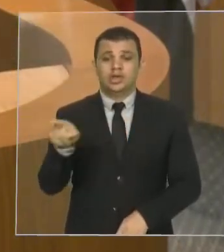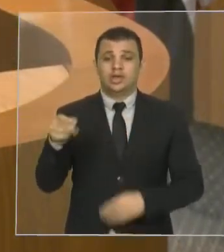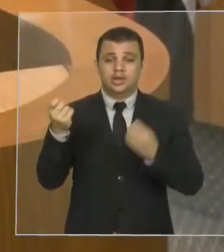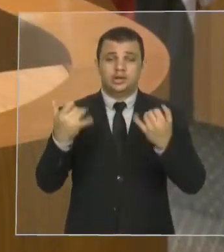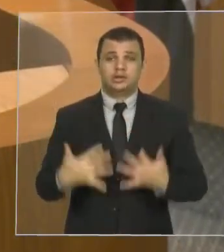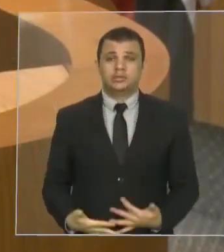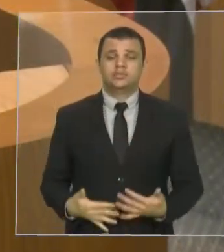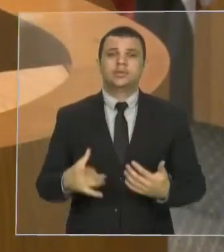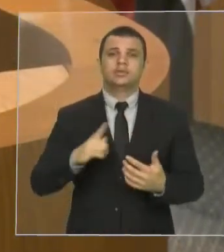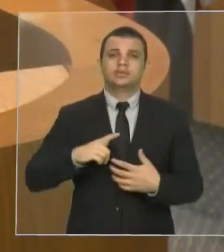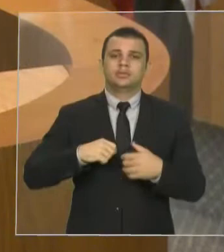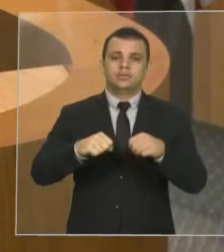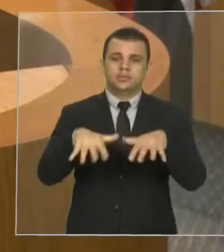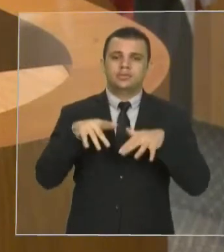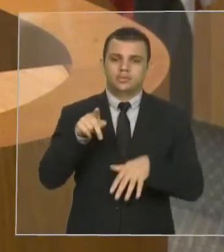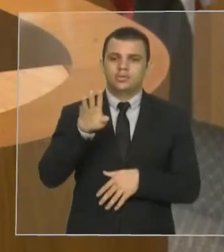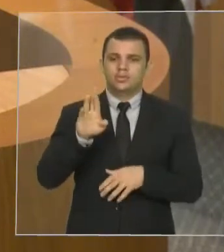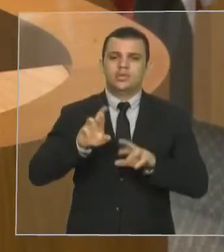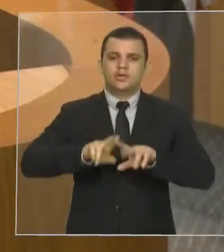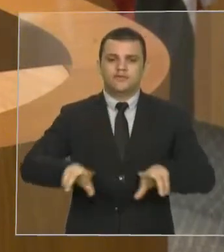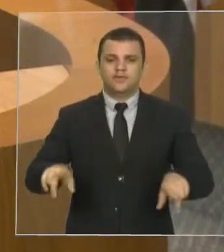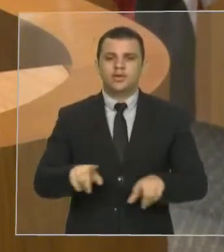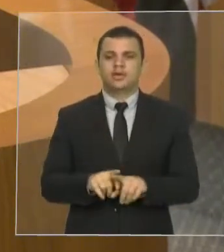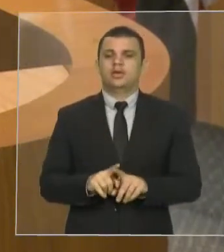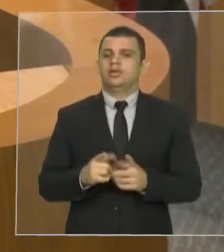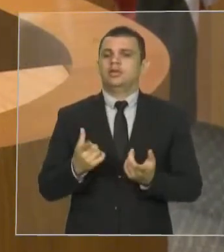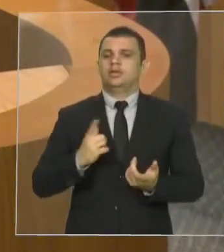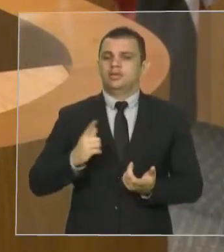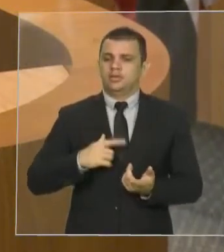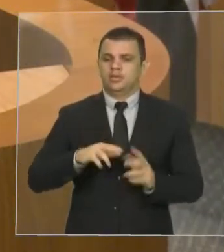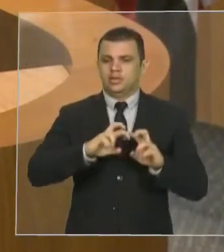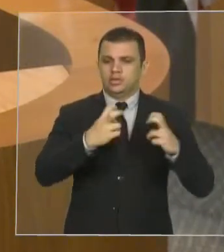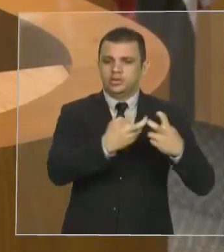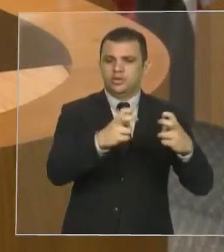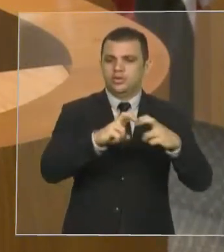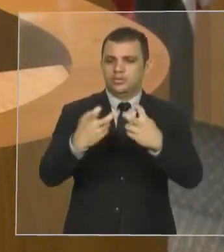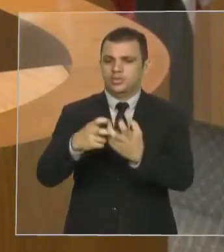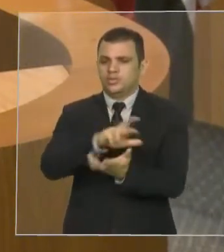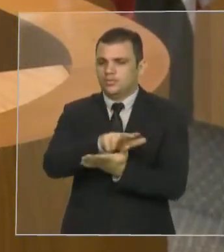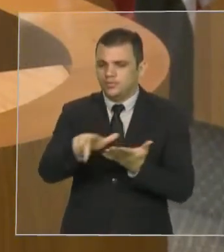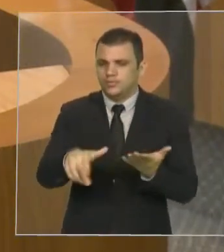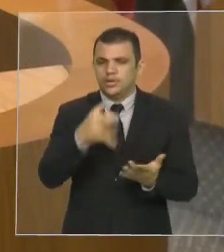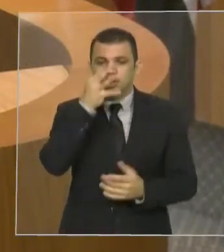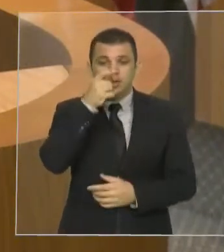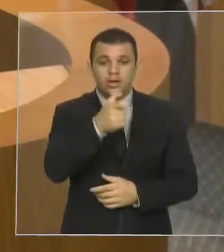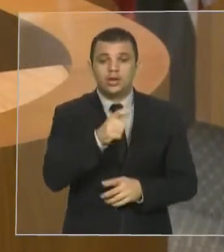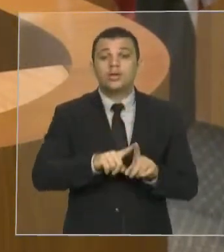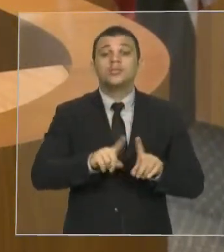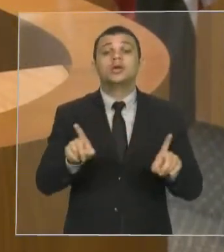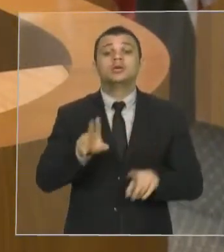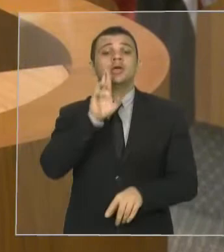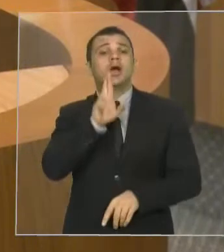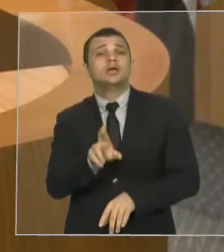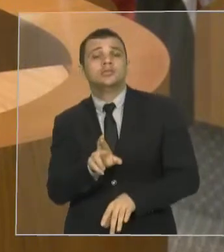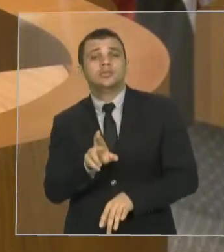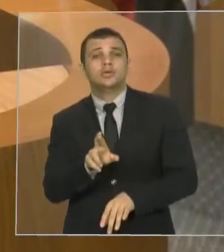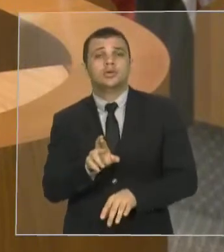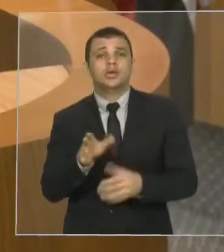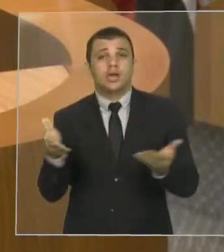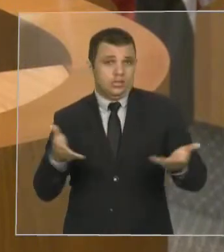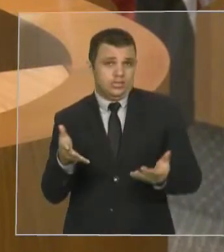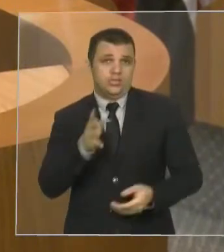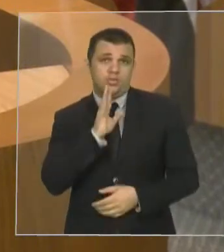foram ouvidas, mas e o resultado? O resultado só está sendo conhecido agora, quando o governo do Estado mandou essa casa. Eu